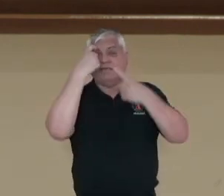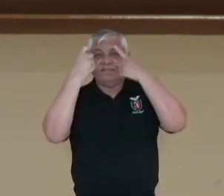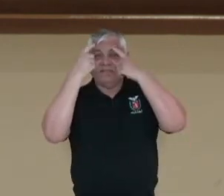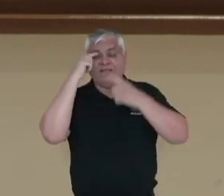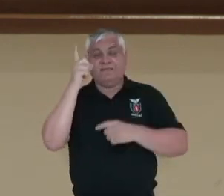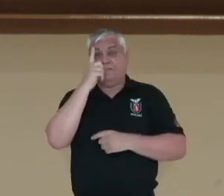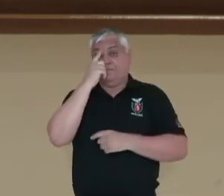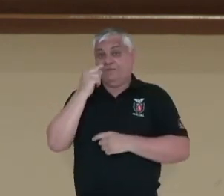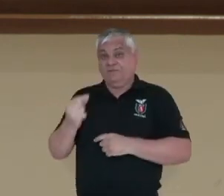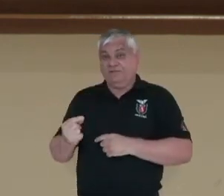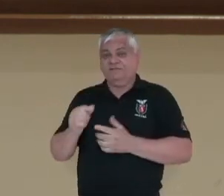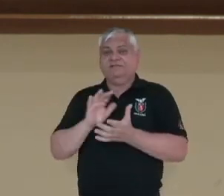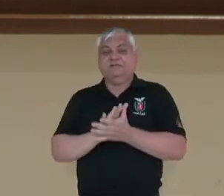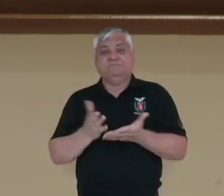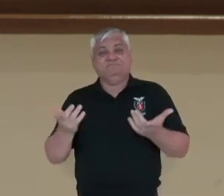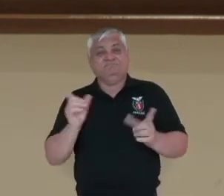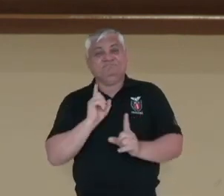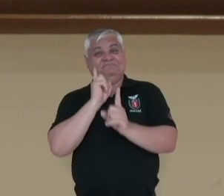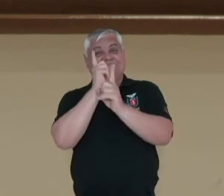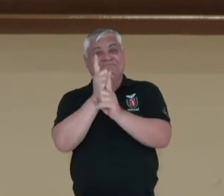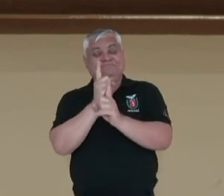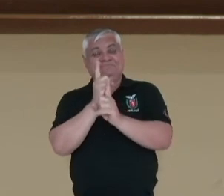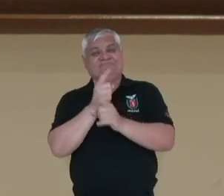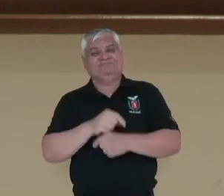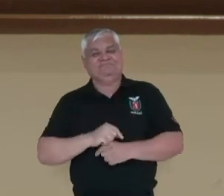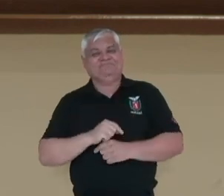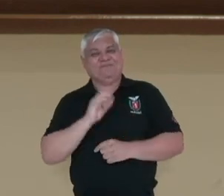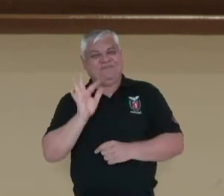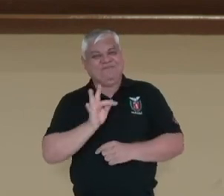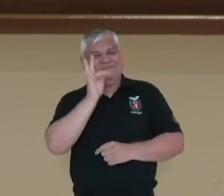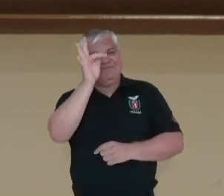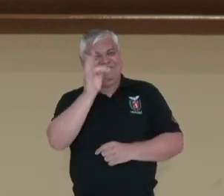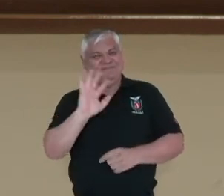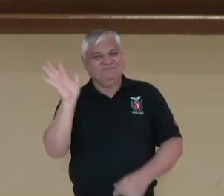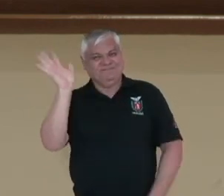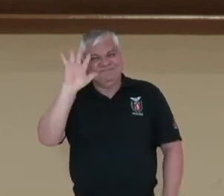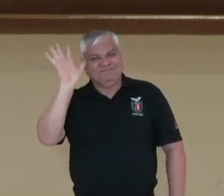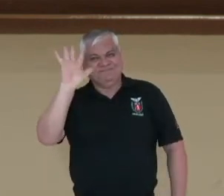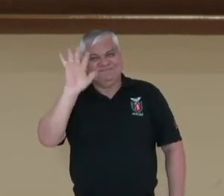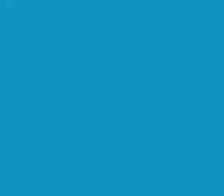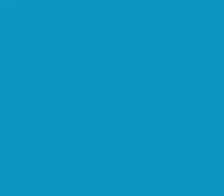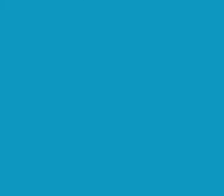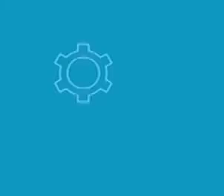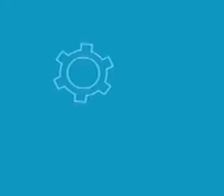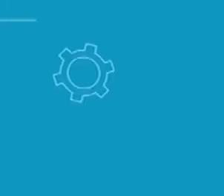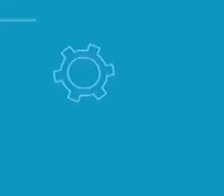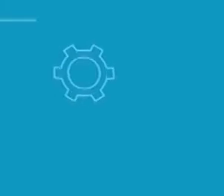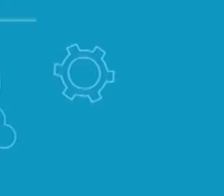Montesquieu e a gente se encontra numa próxima aula. Tchau, tchau!